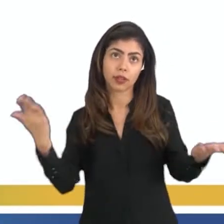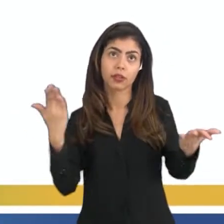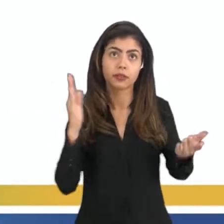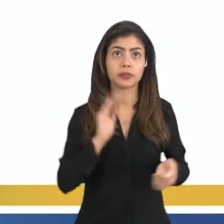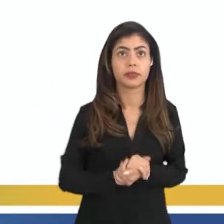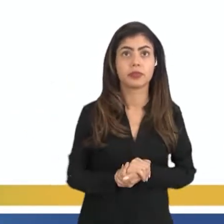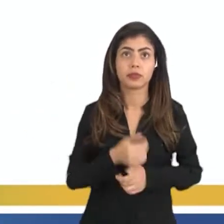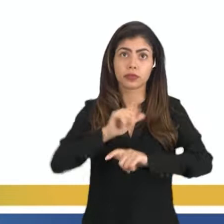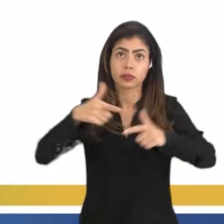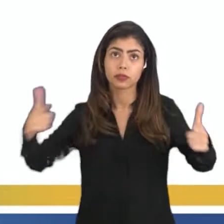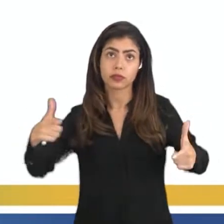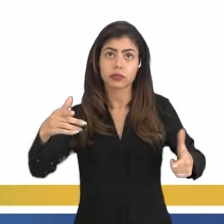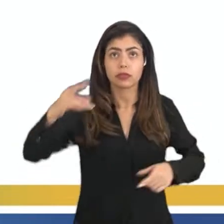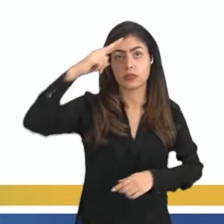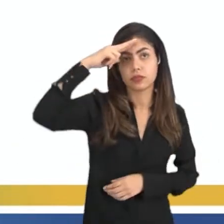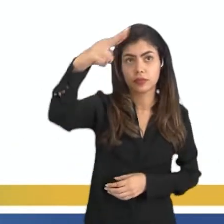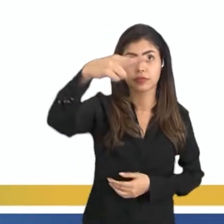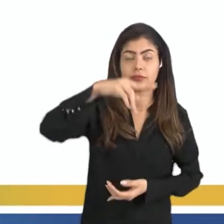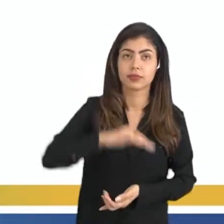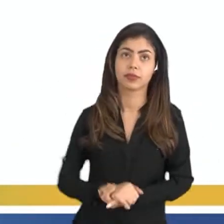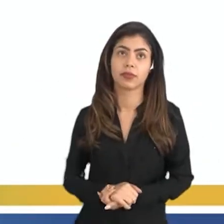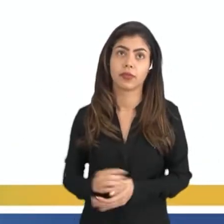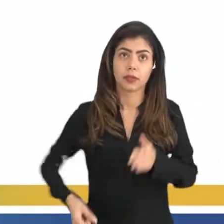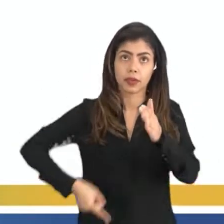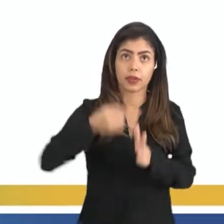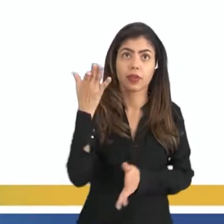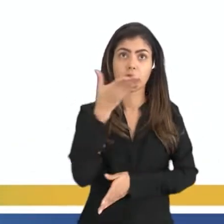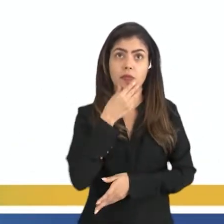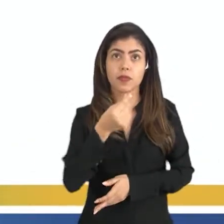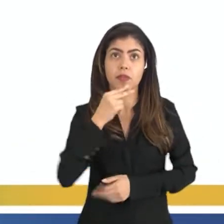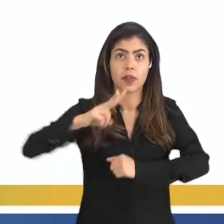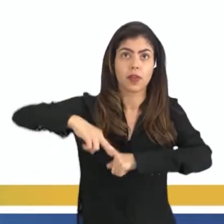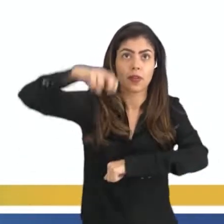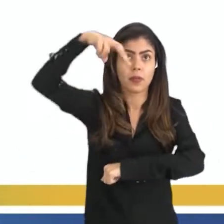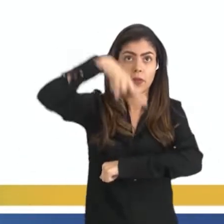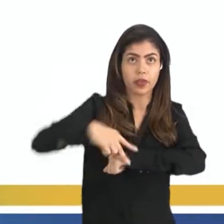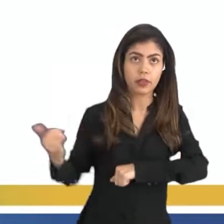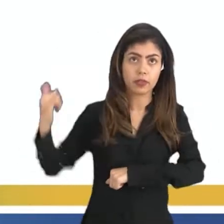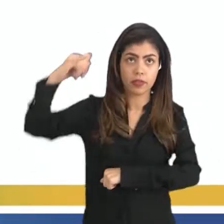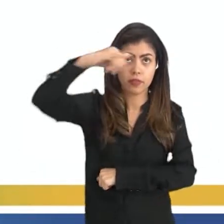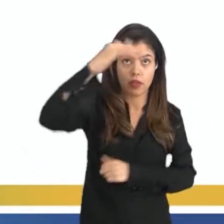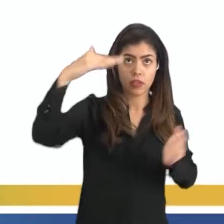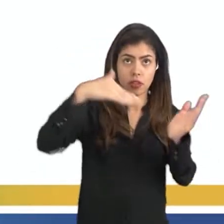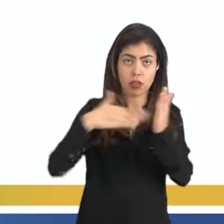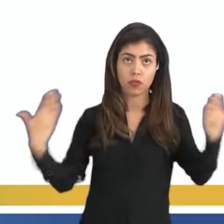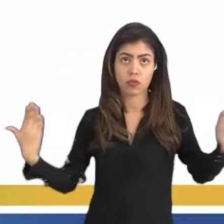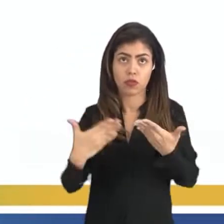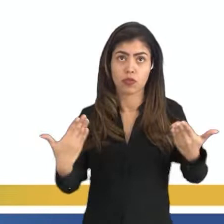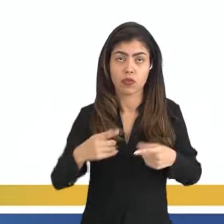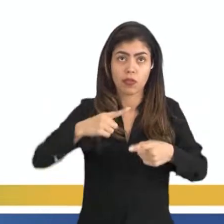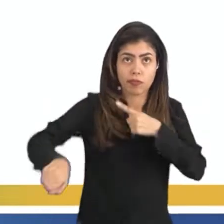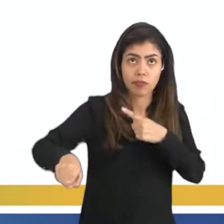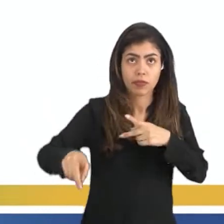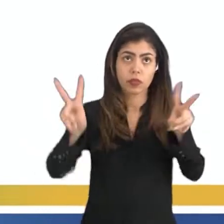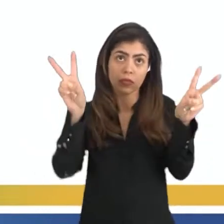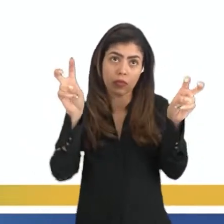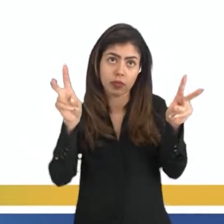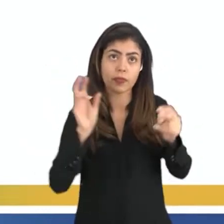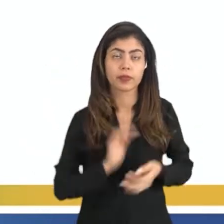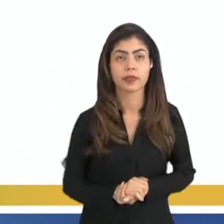e capitão Albert para ser o primeiro homem a saltar de um avião. Até hoje há discordância no